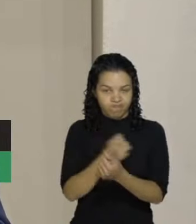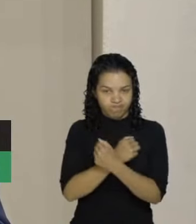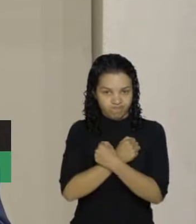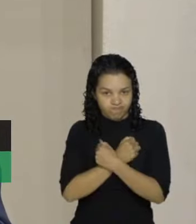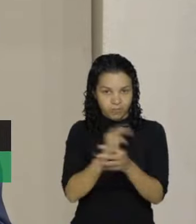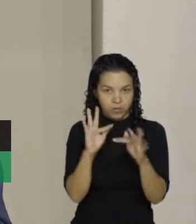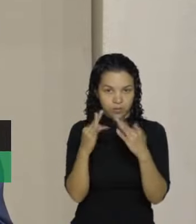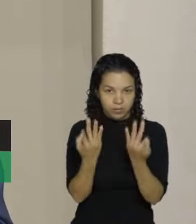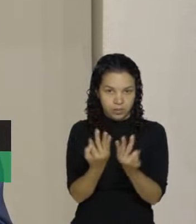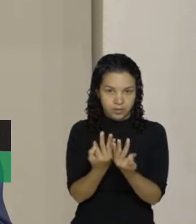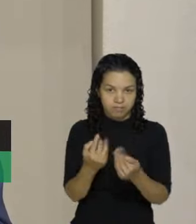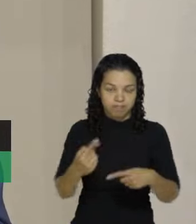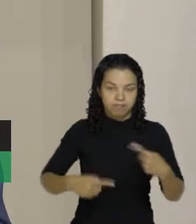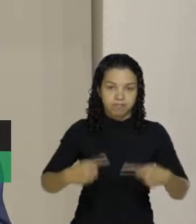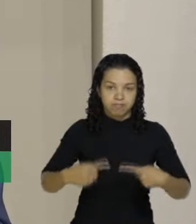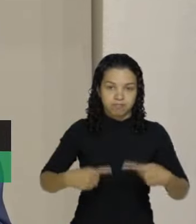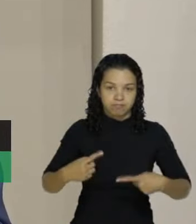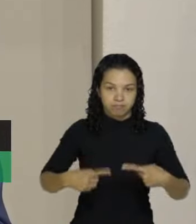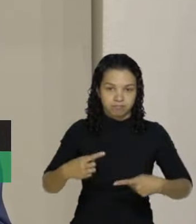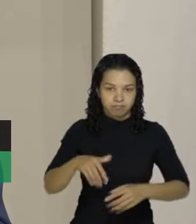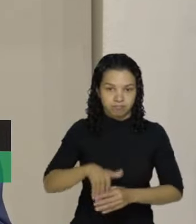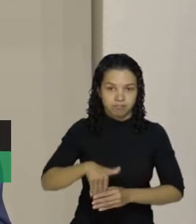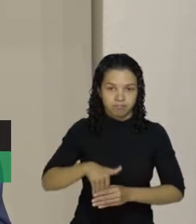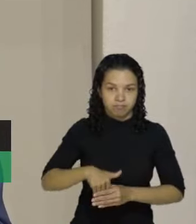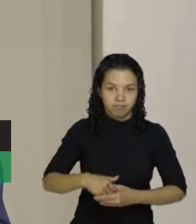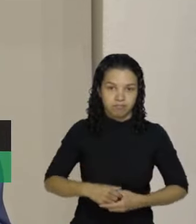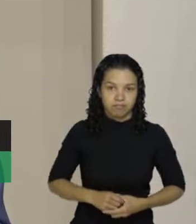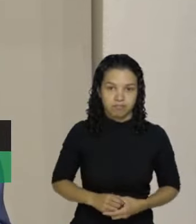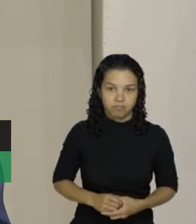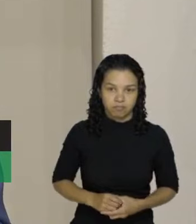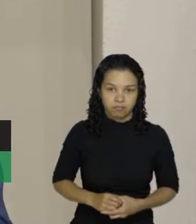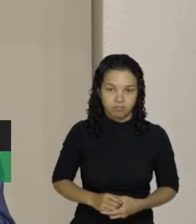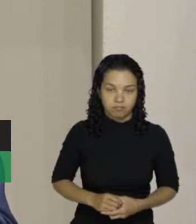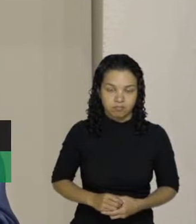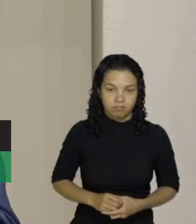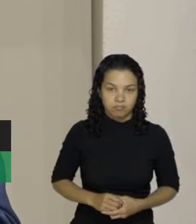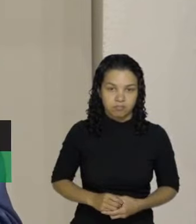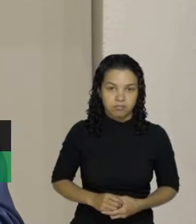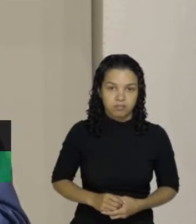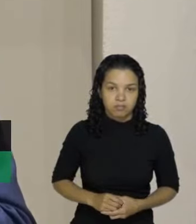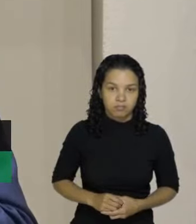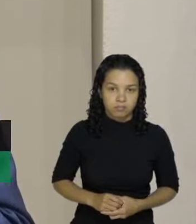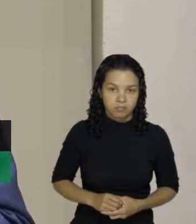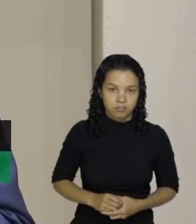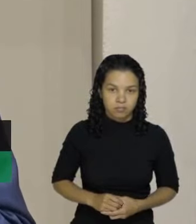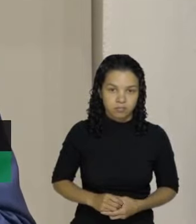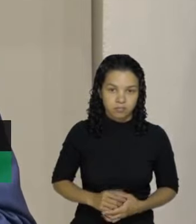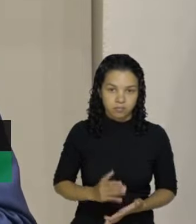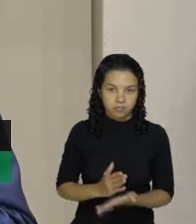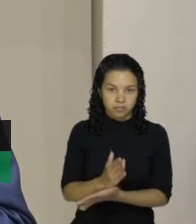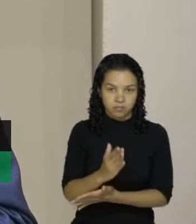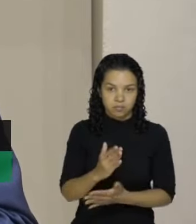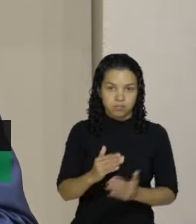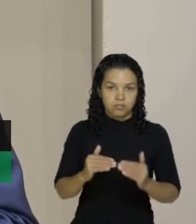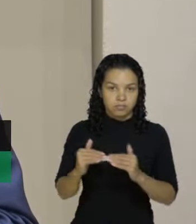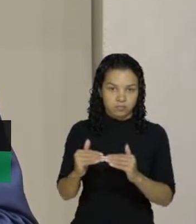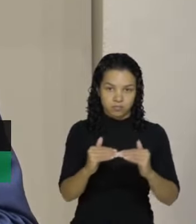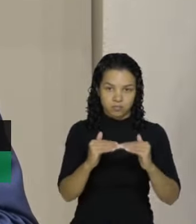discussão. Não havendo quem queira discutir em votação, deputados que aprovam permaneçam como se encontram. Aprovado